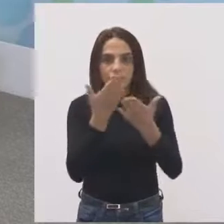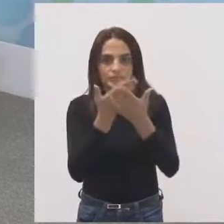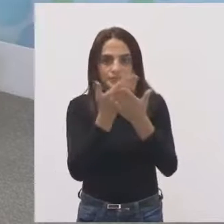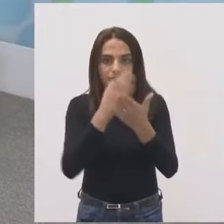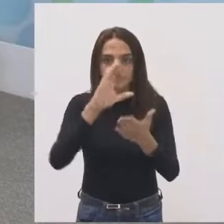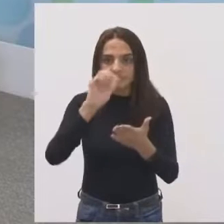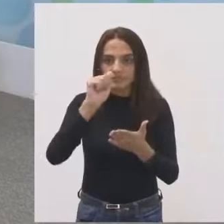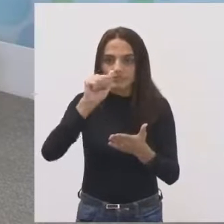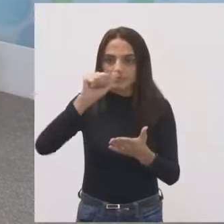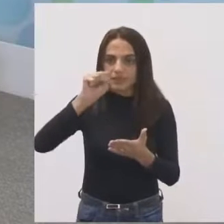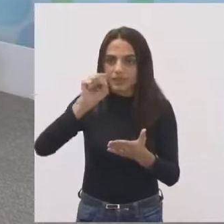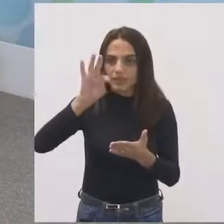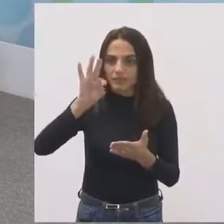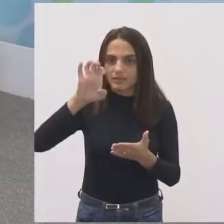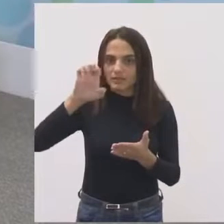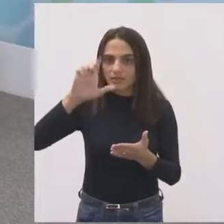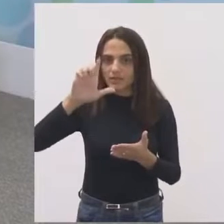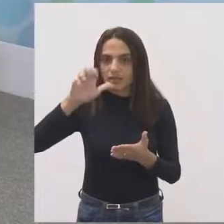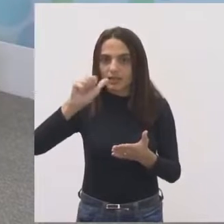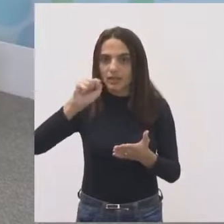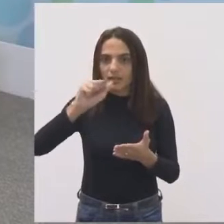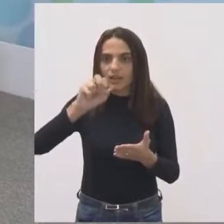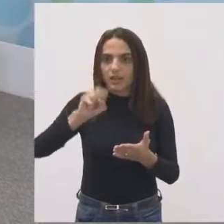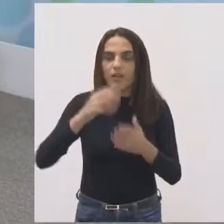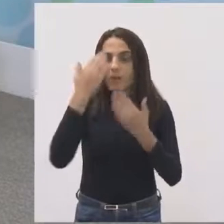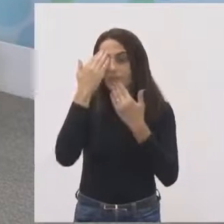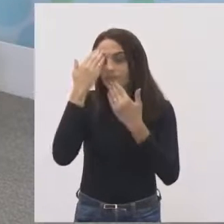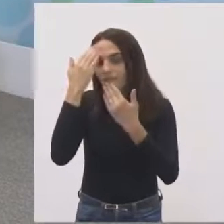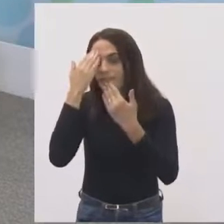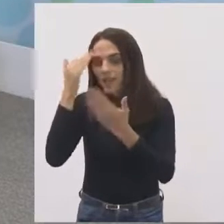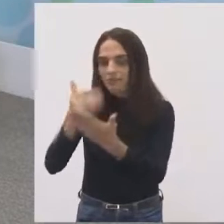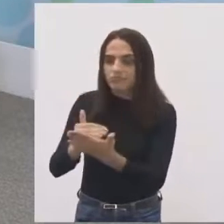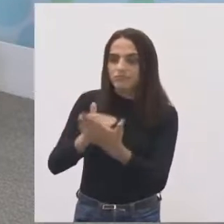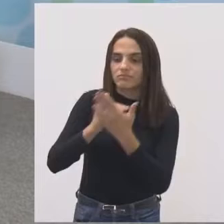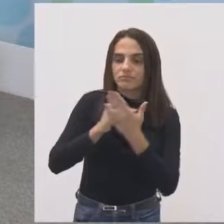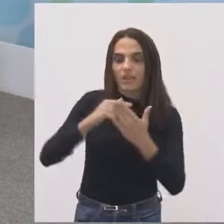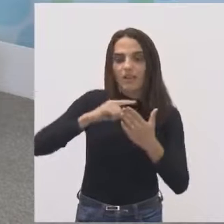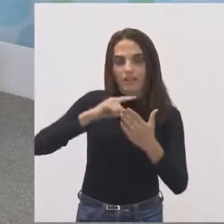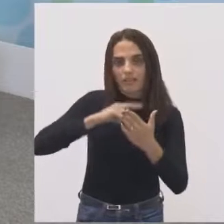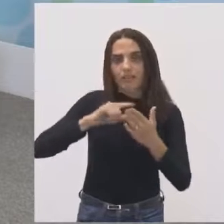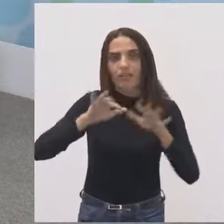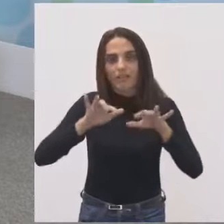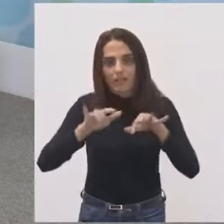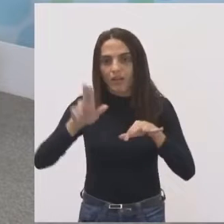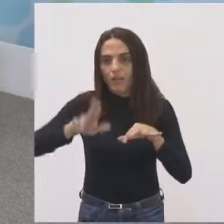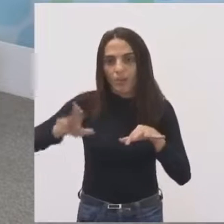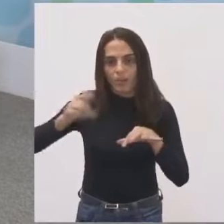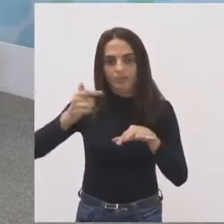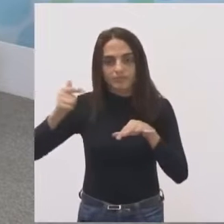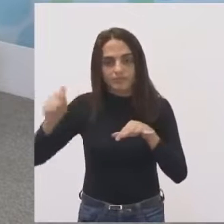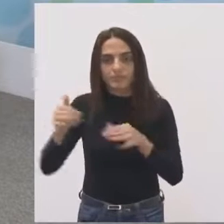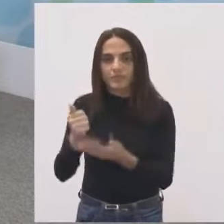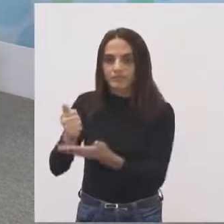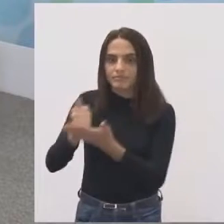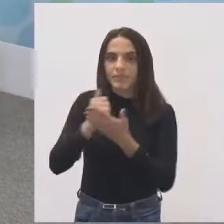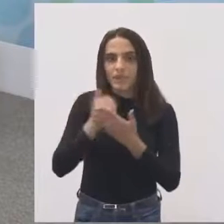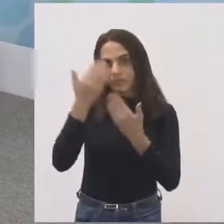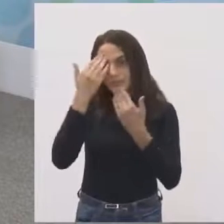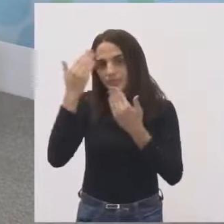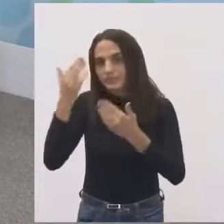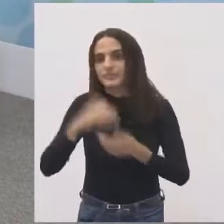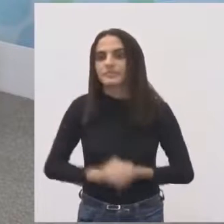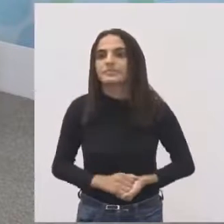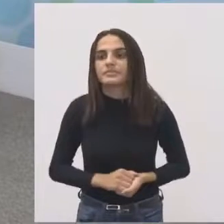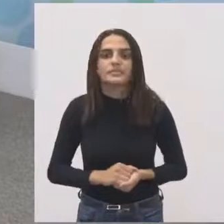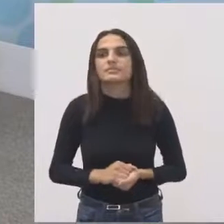Castelar. Agradecer a diretora, a Protec, Carla, que deu essa força, né? Que tinha lá um computador sem uso, eles emprestaram pra gente. Esse daqui era do